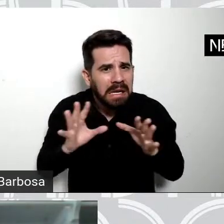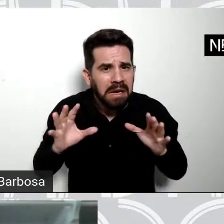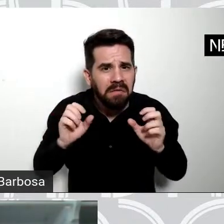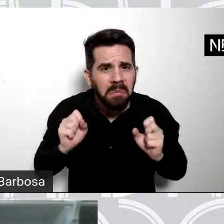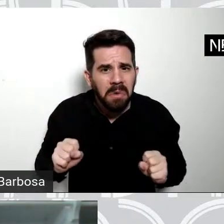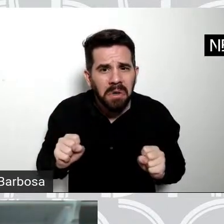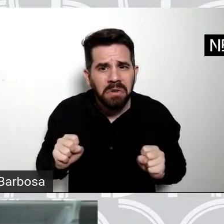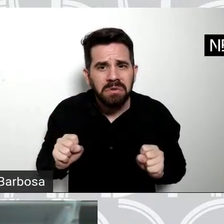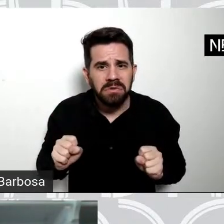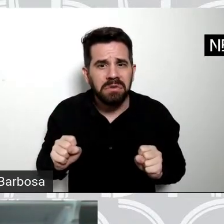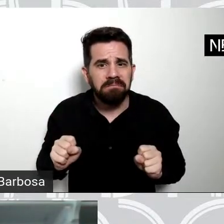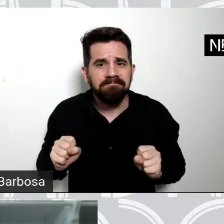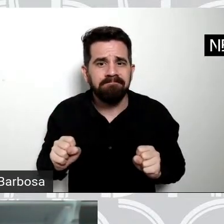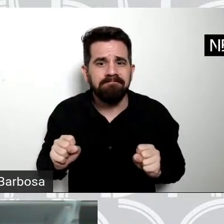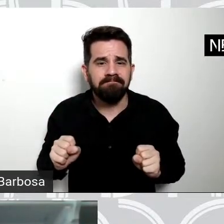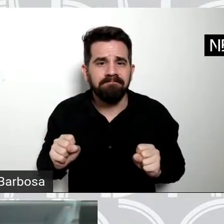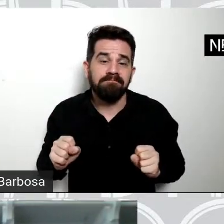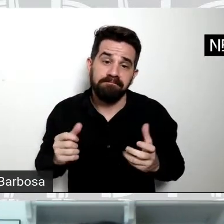essa semana.